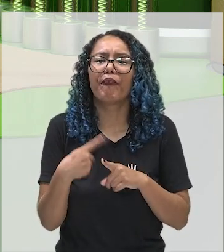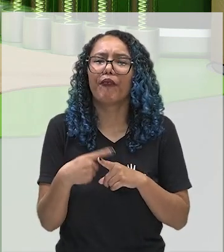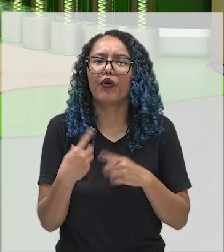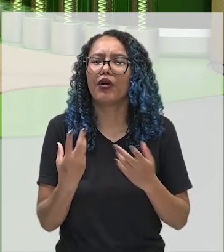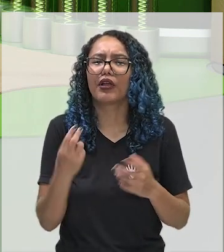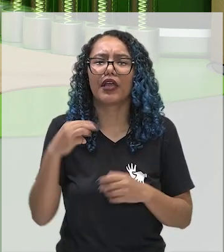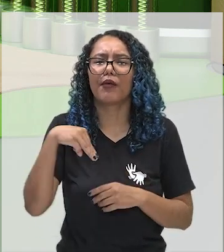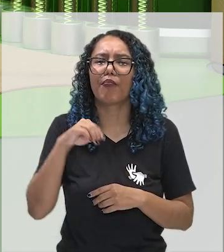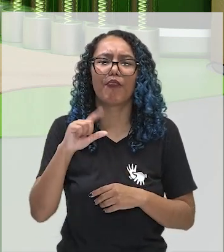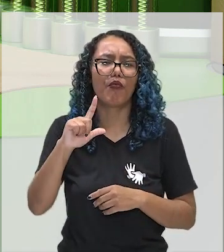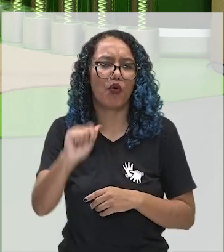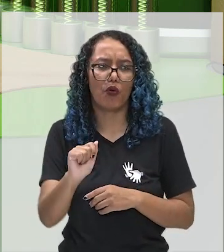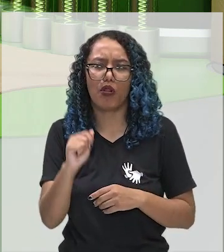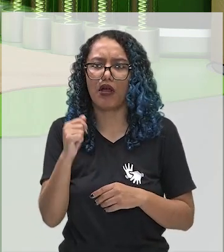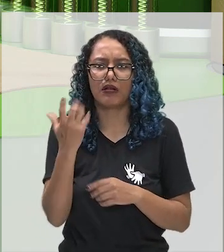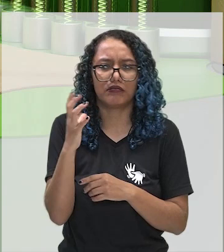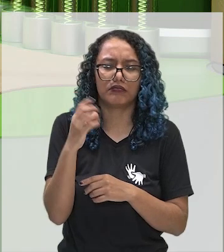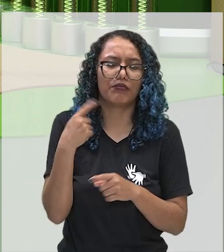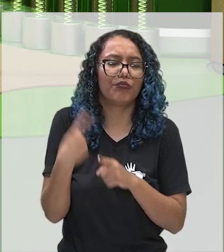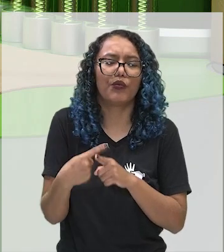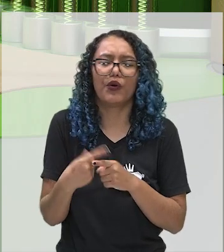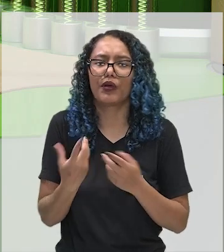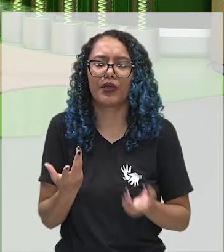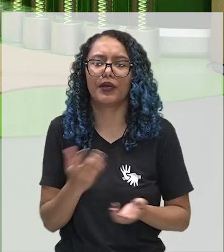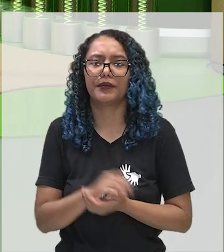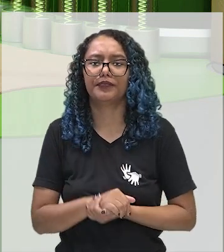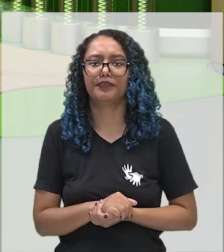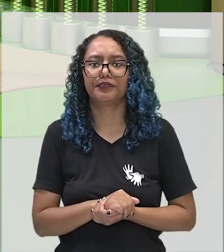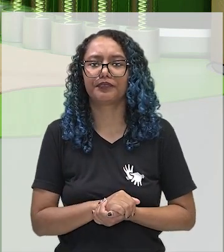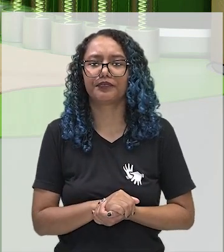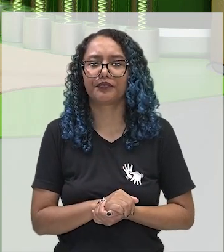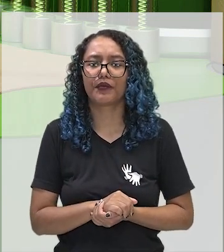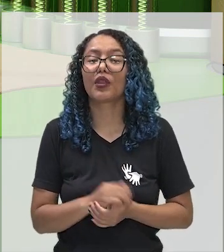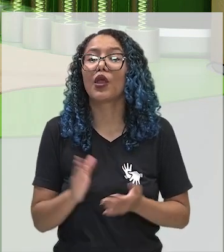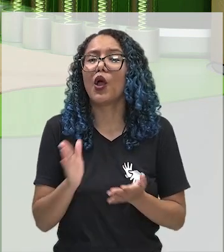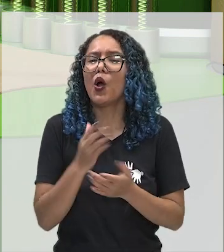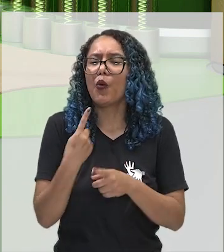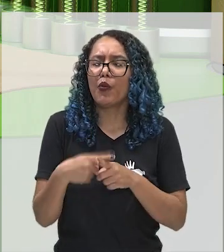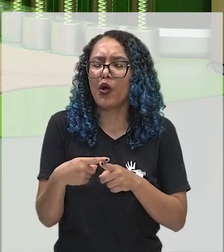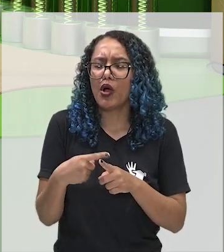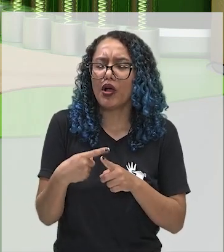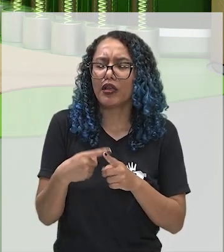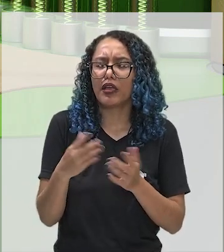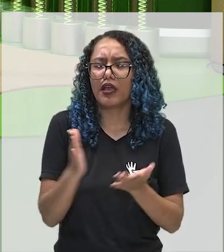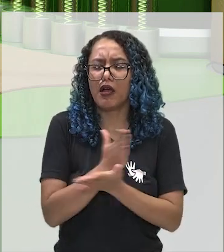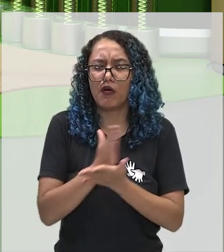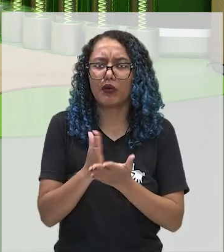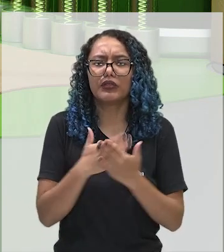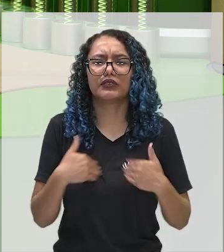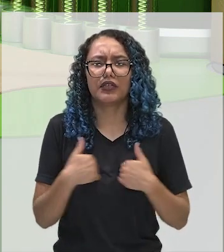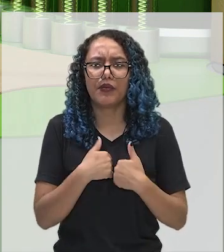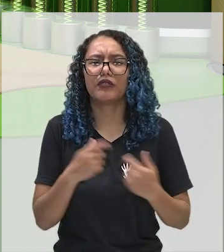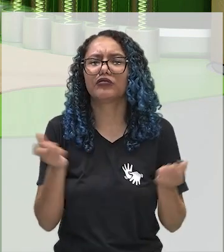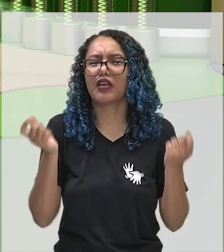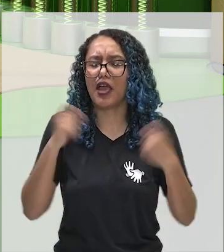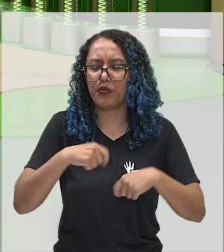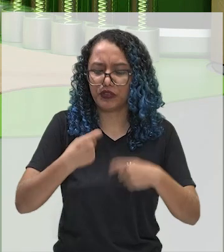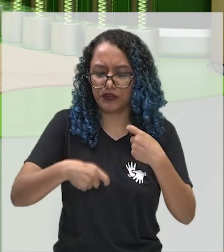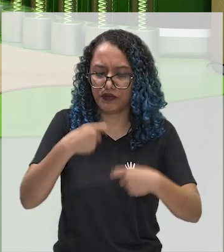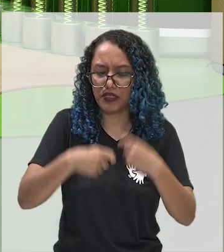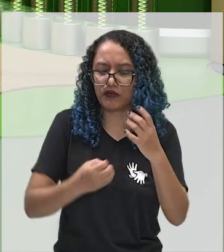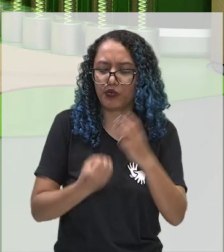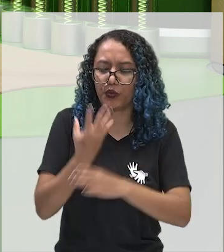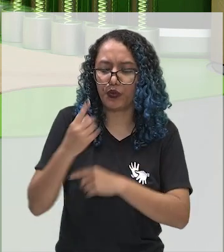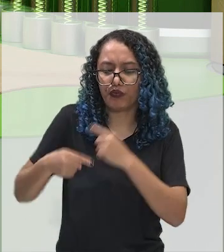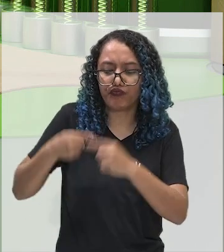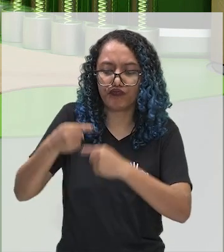que ela era uma mula científica? Porque nós temos aí animais que podem cruzar entre si e